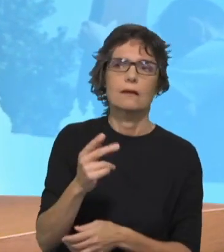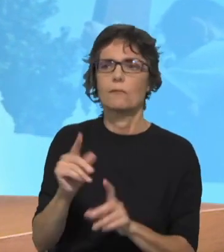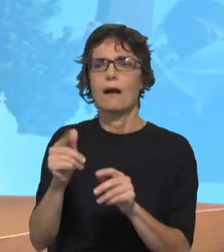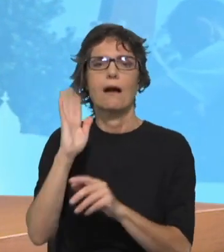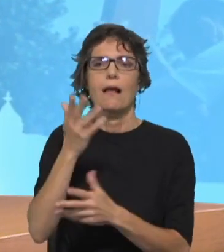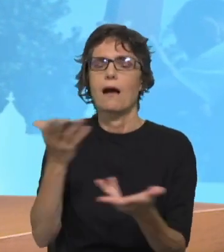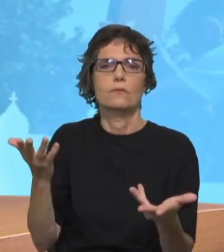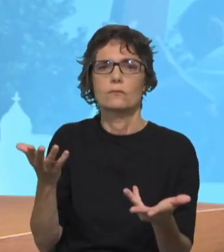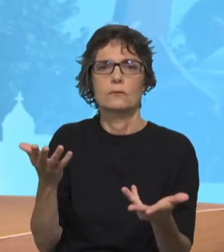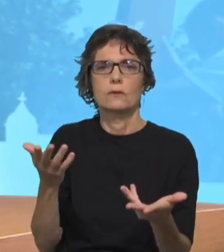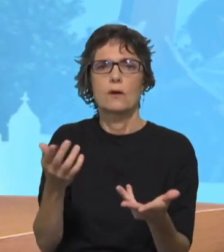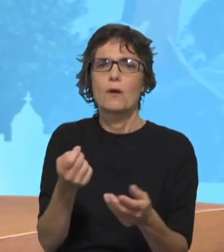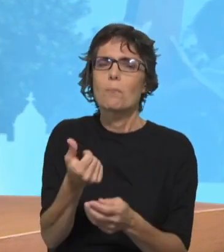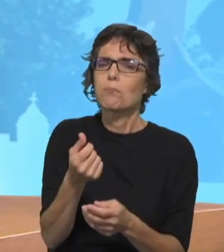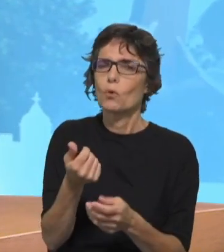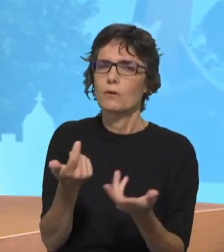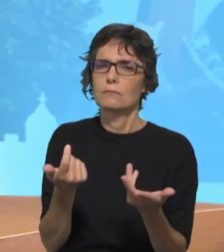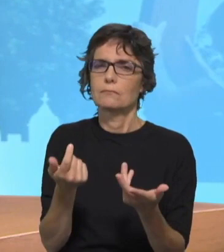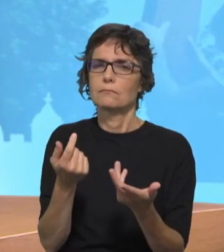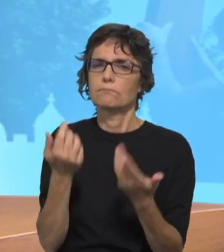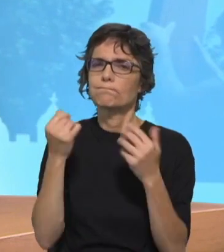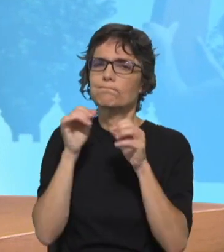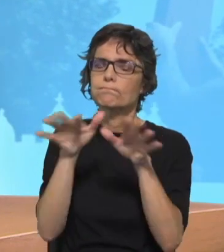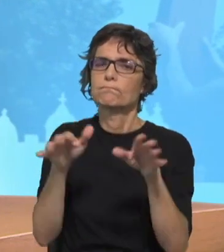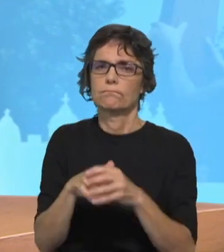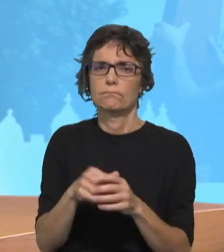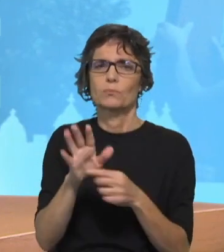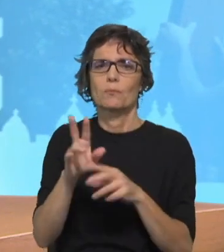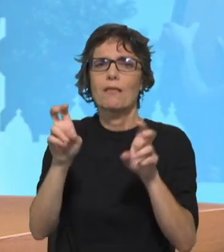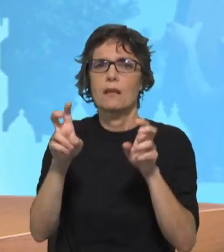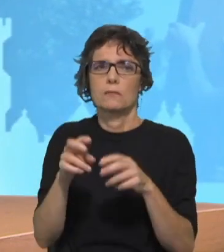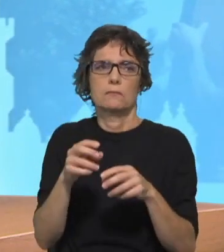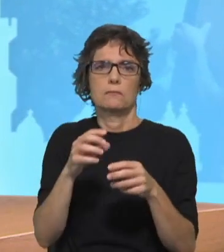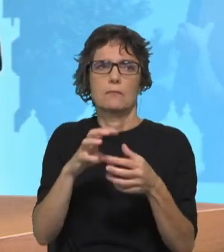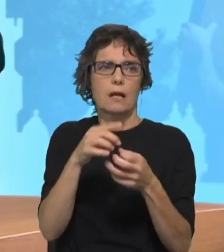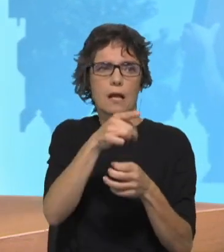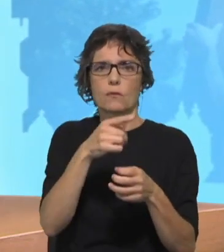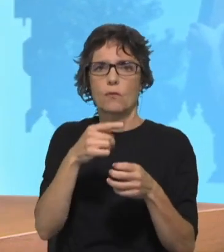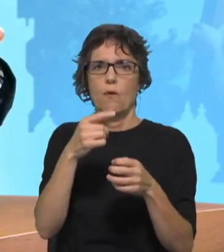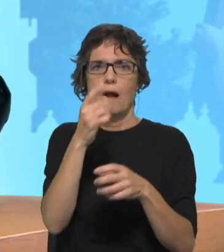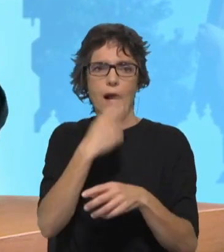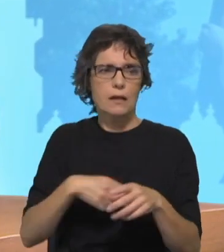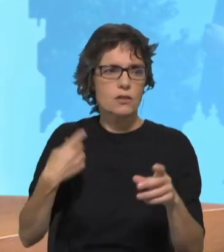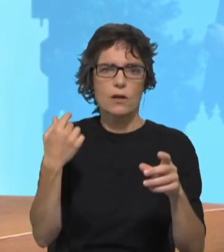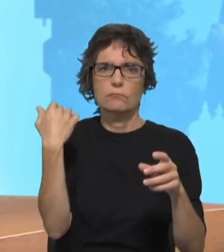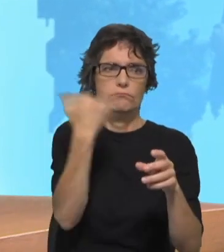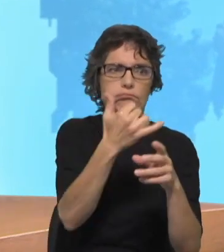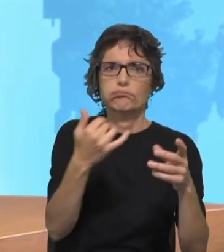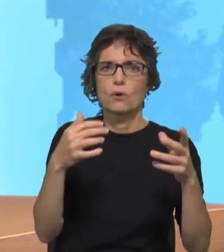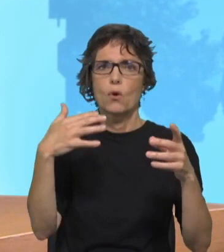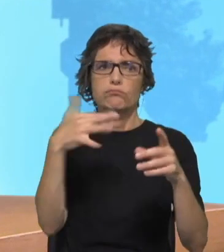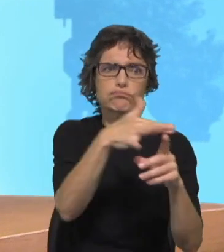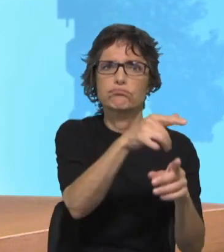tema que esteja inerente à liberdade religiosa, à perseguição religiosa, à perseguição aos cristãos, que seja, por exemplo, uma manchete